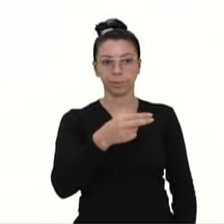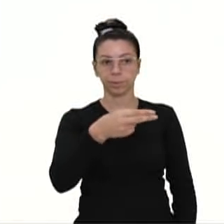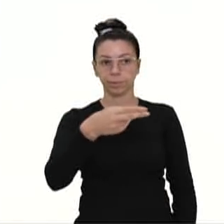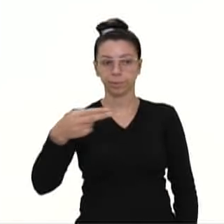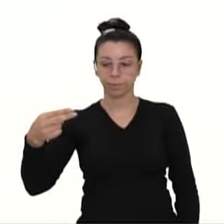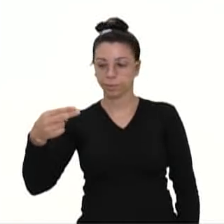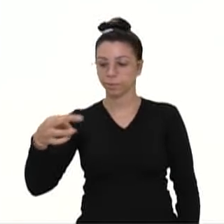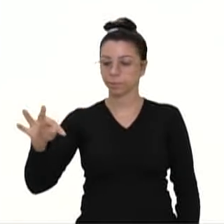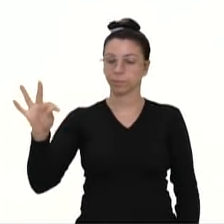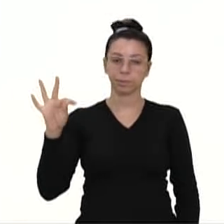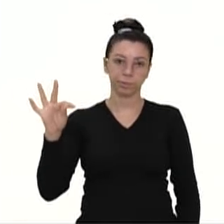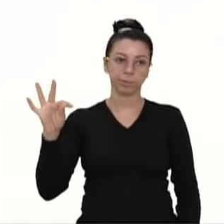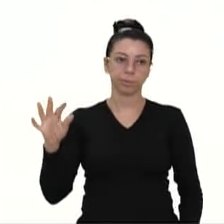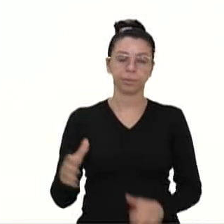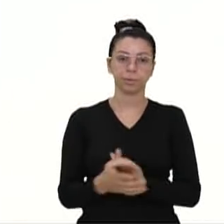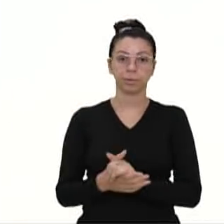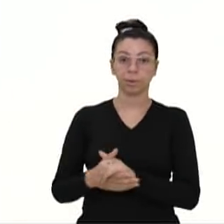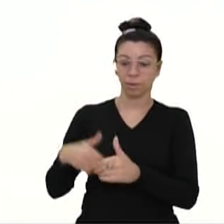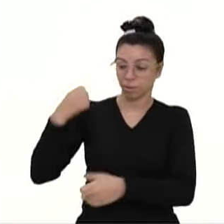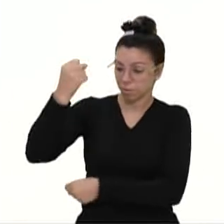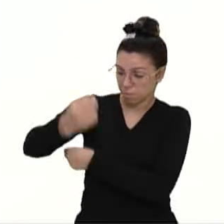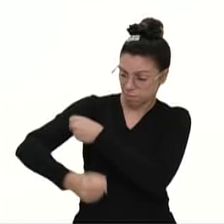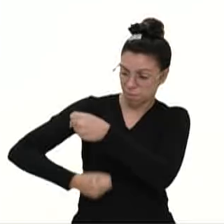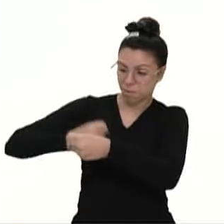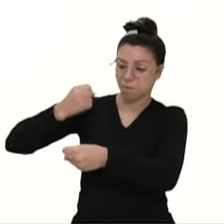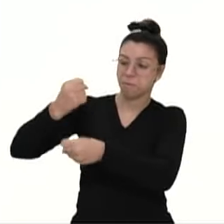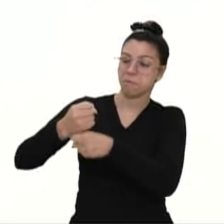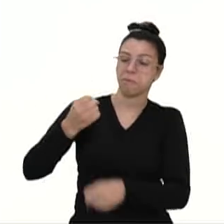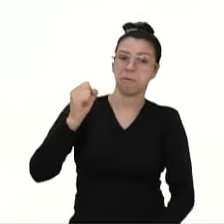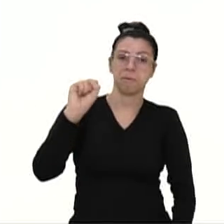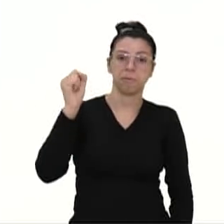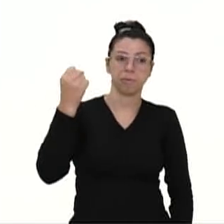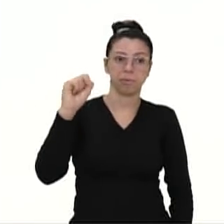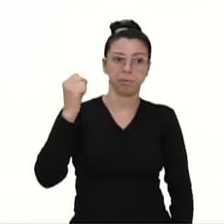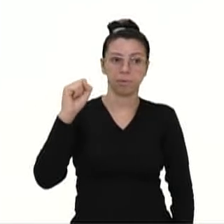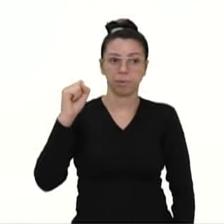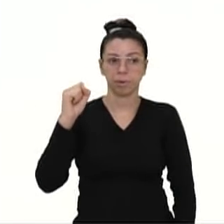8 anos, o consumo será de